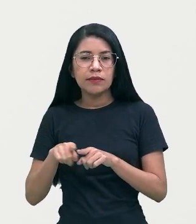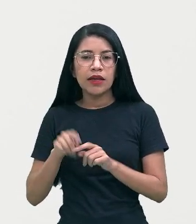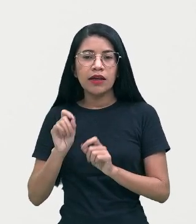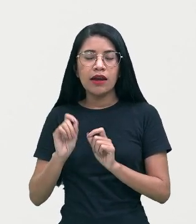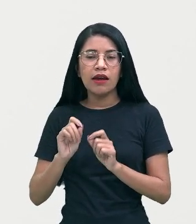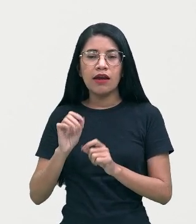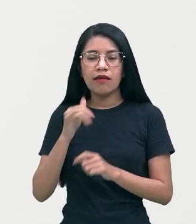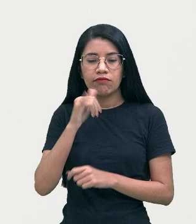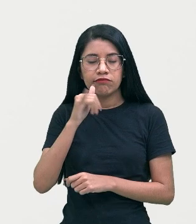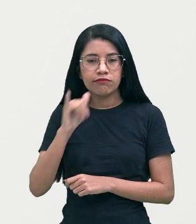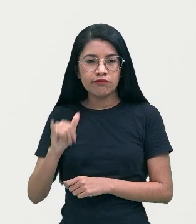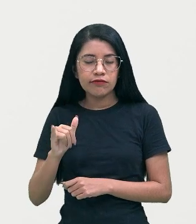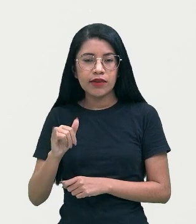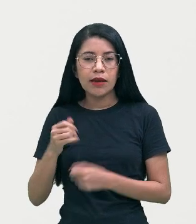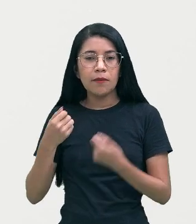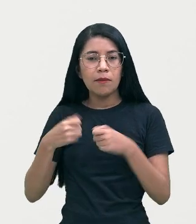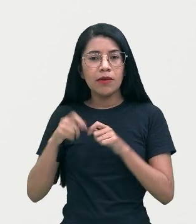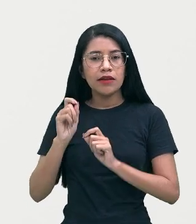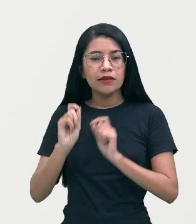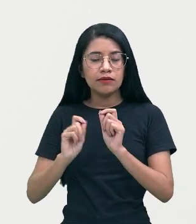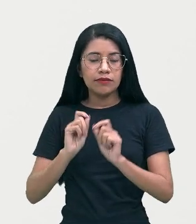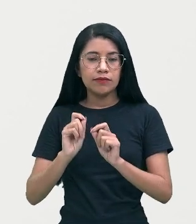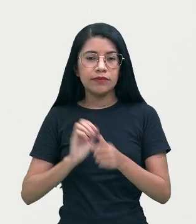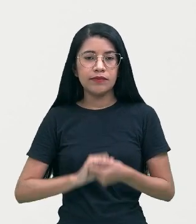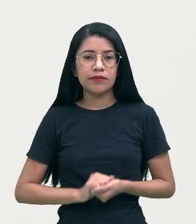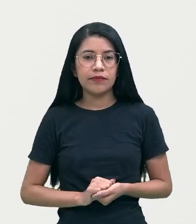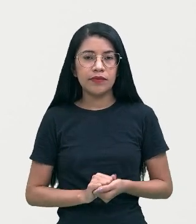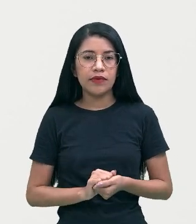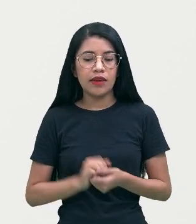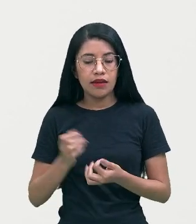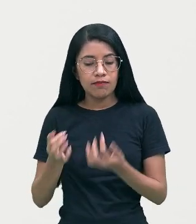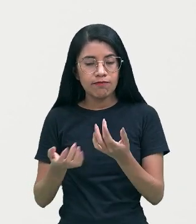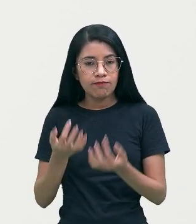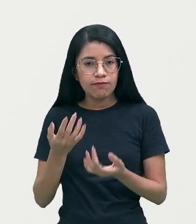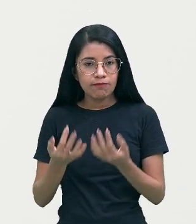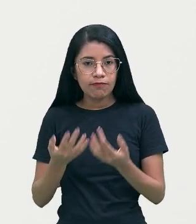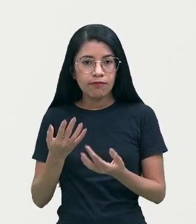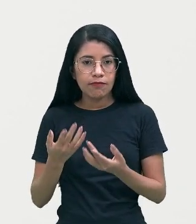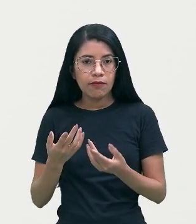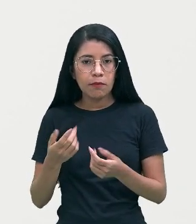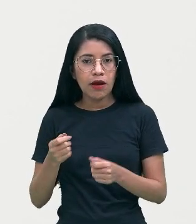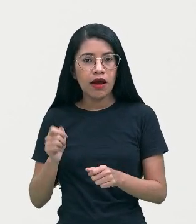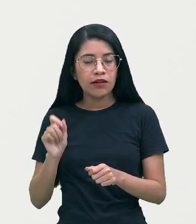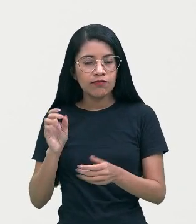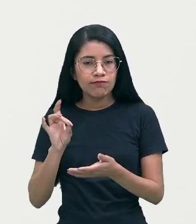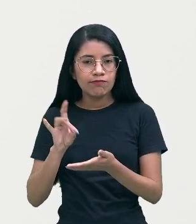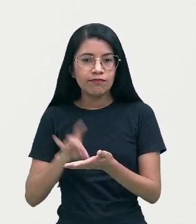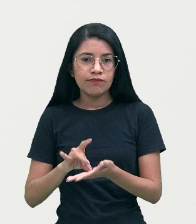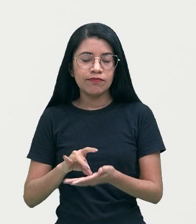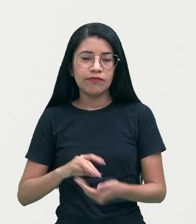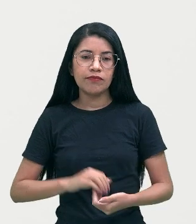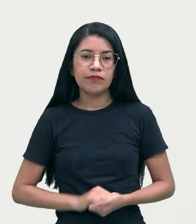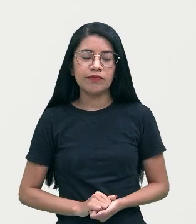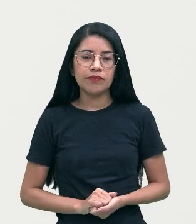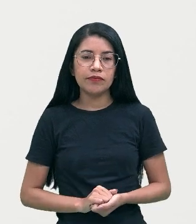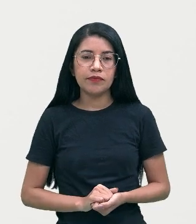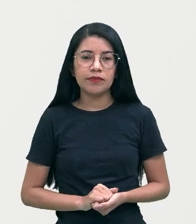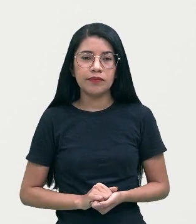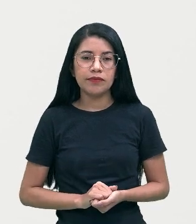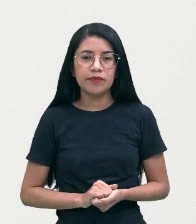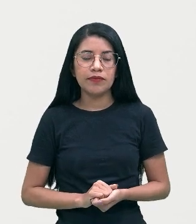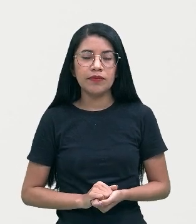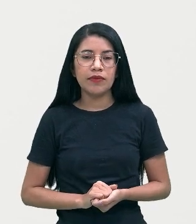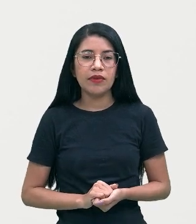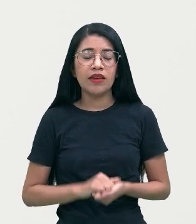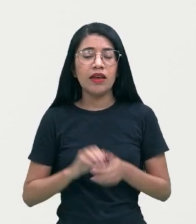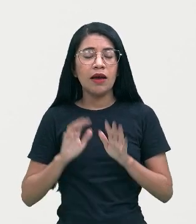energia elétrica, a gente precisa do quê? Queimar, literalmente, tocar fogo, ok? Só